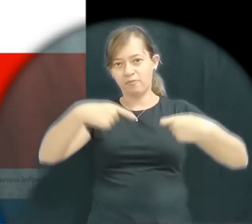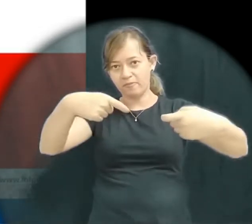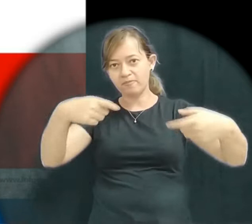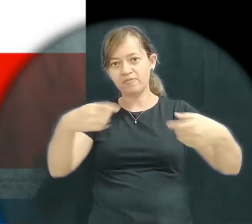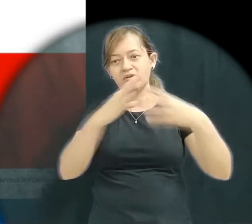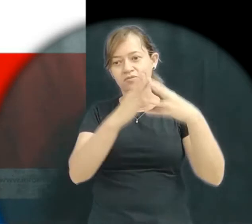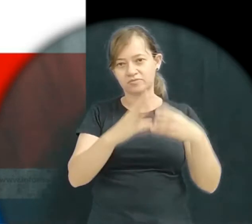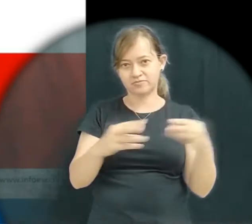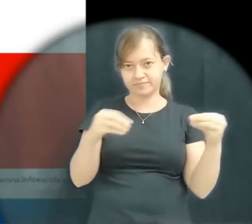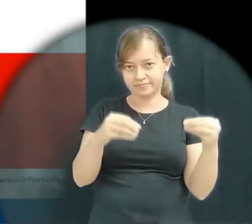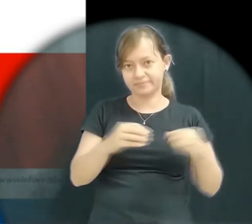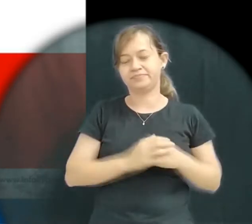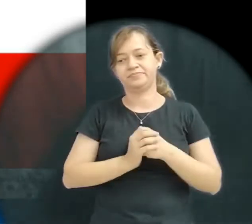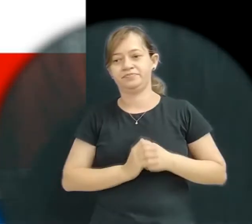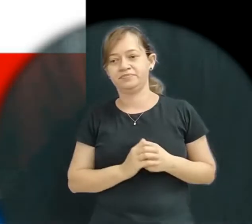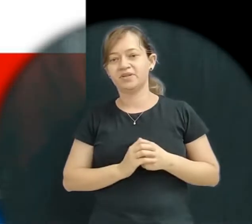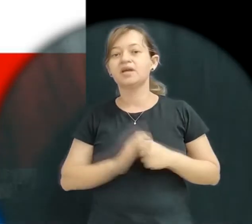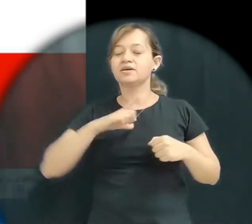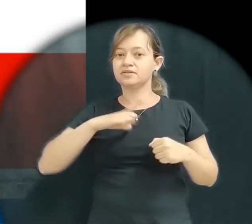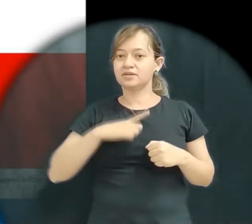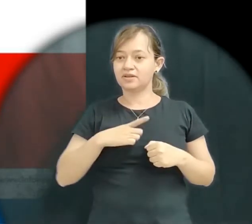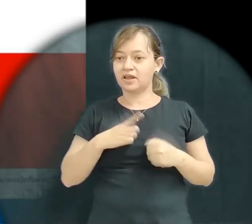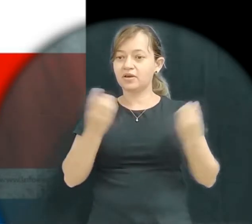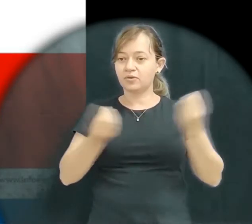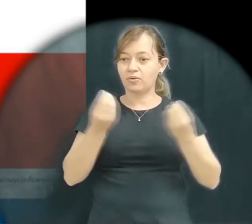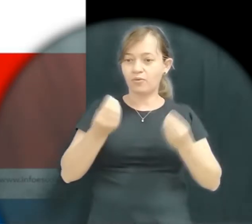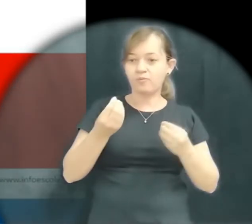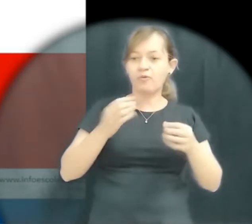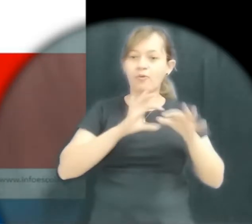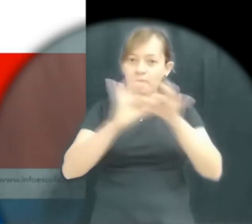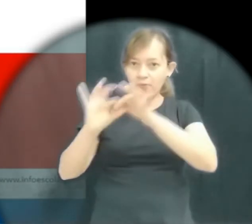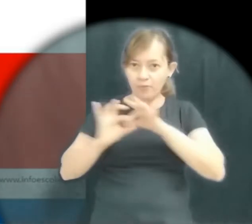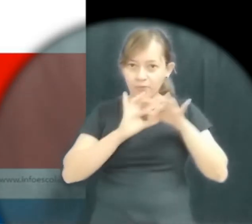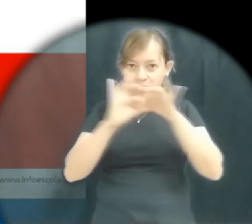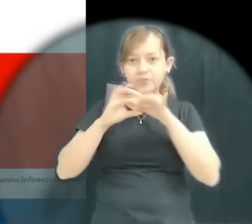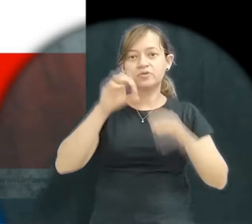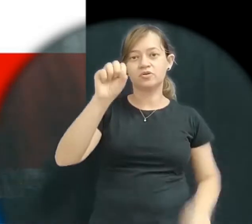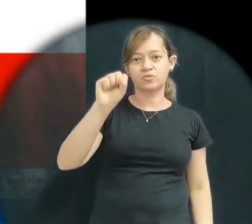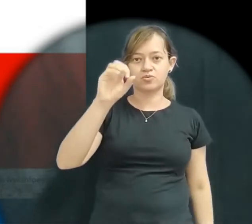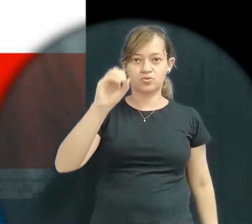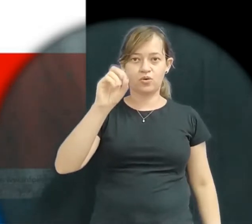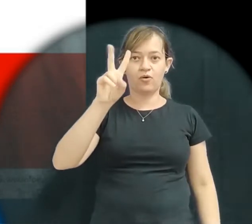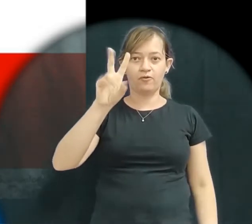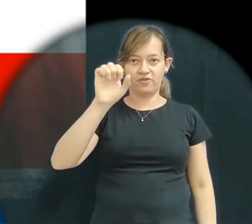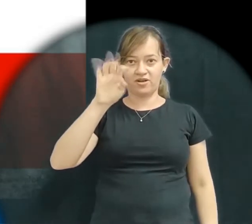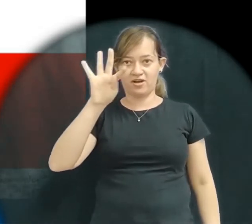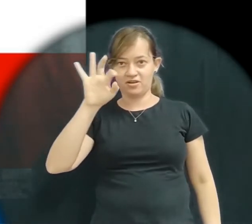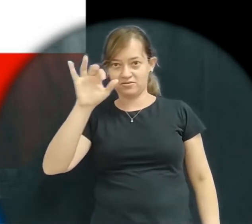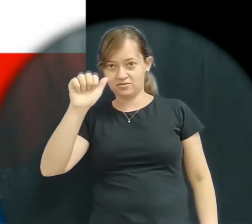entre outros países que eram ou aliados dos Estados Unidos ou aliados da União